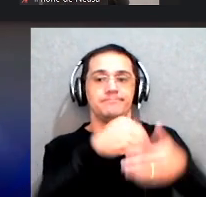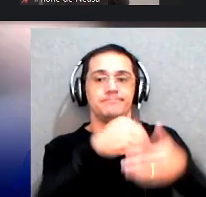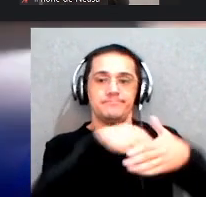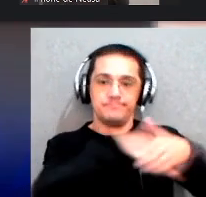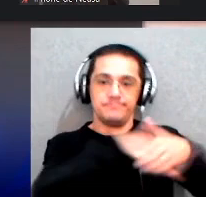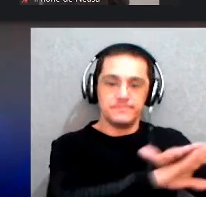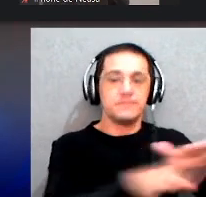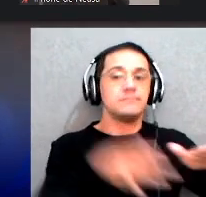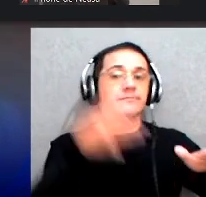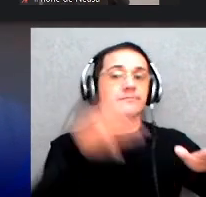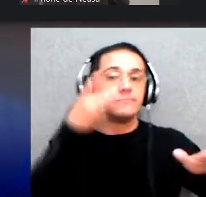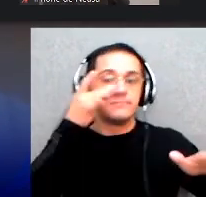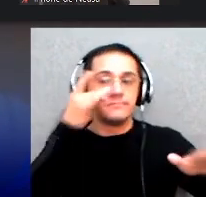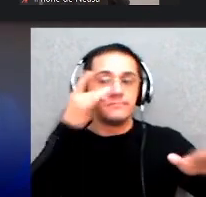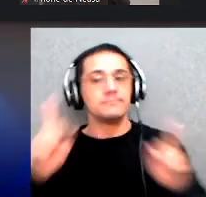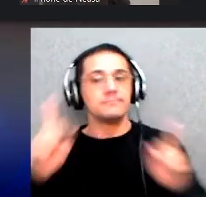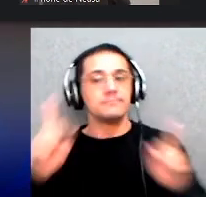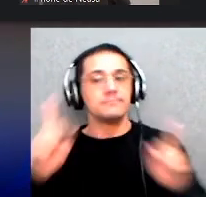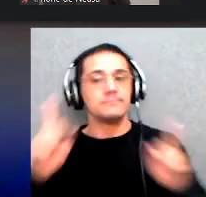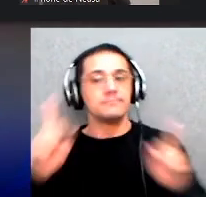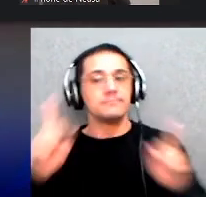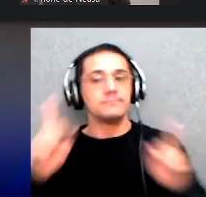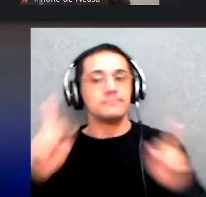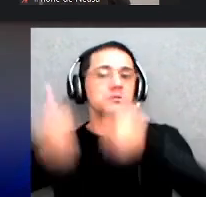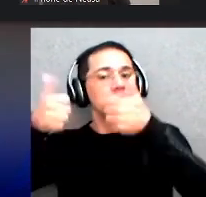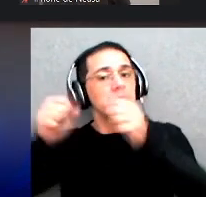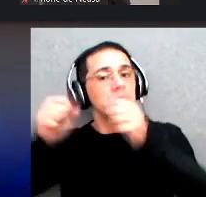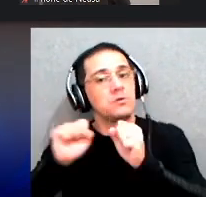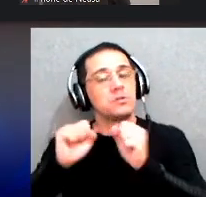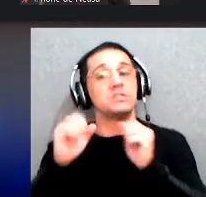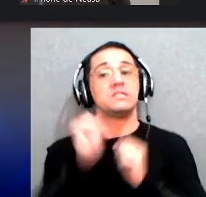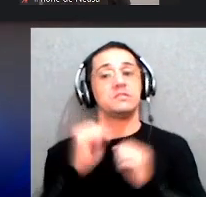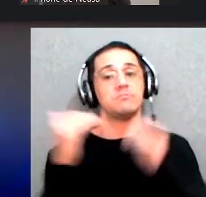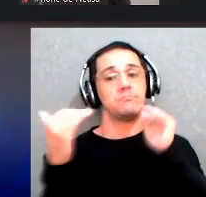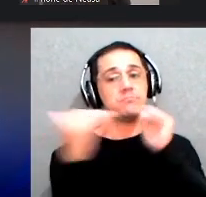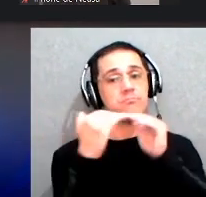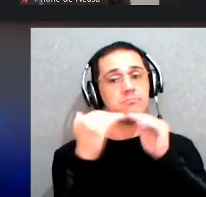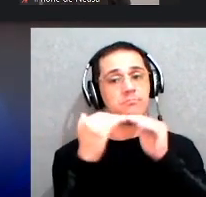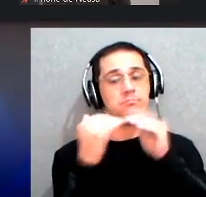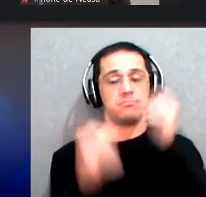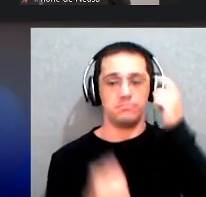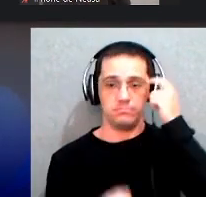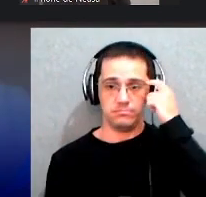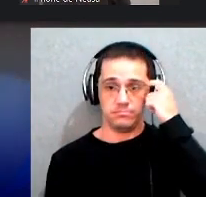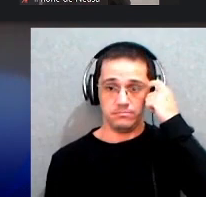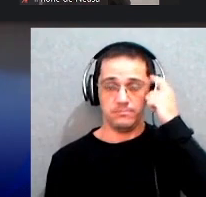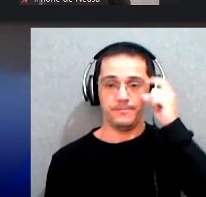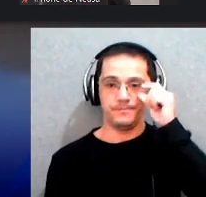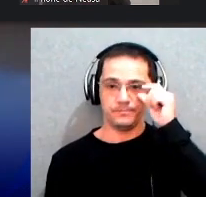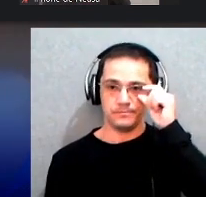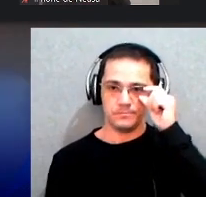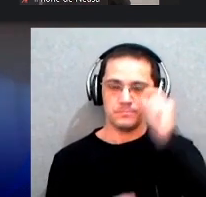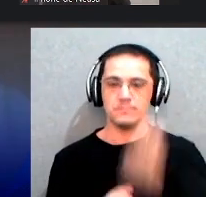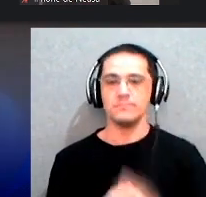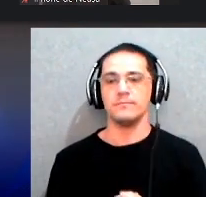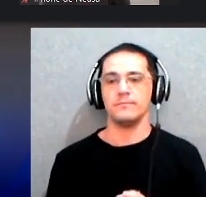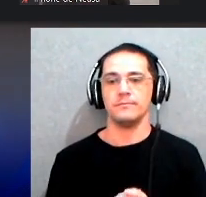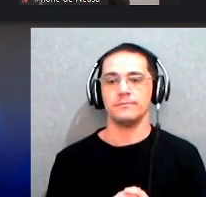requerimento seja utilizado posteriormente para fins de embasar a futura decisão, inclusive no que tange eventual alegação de excesso de